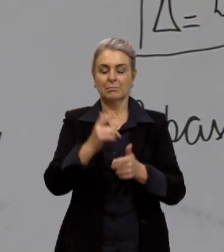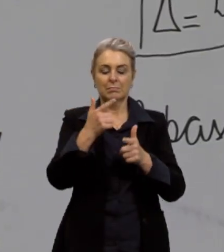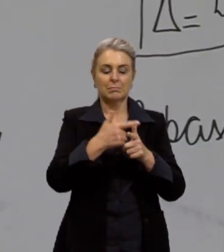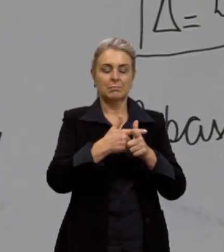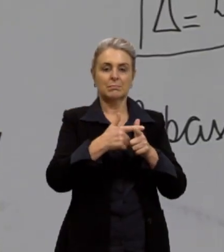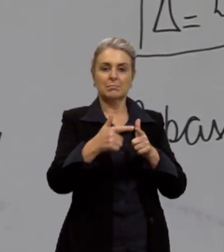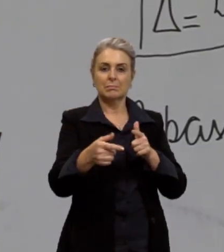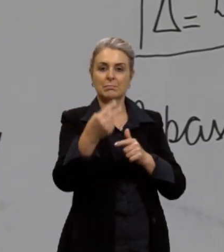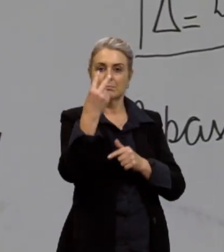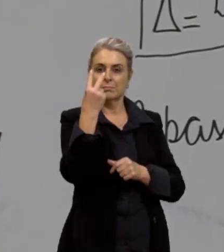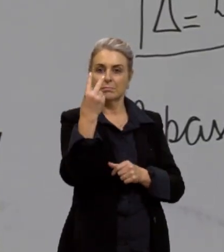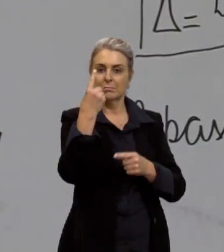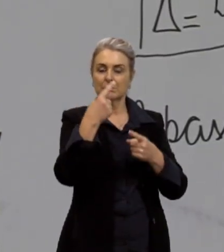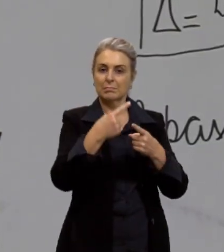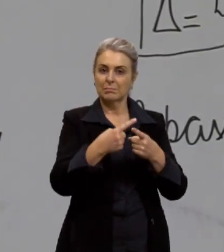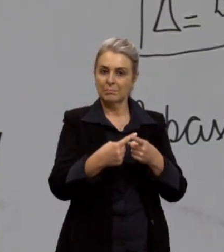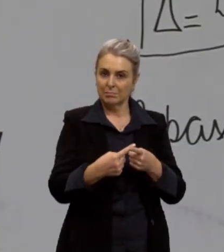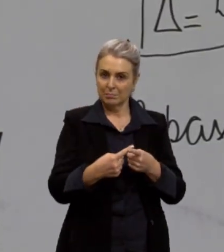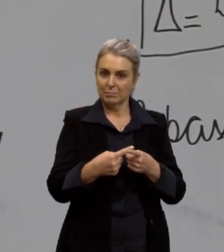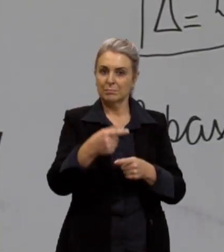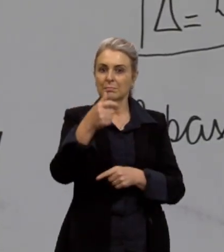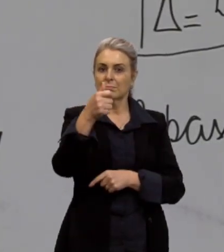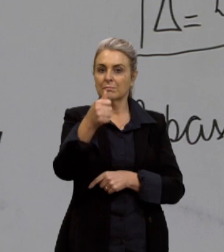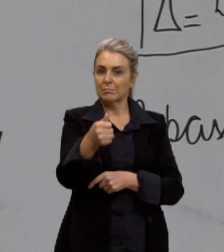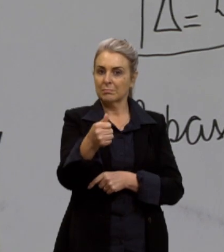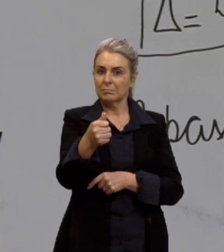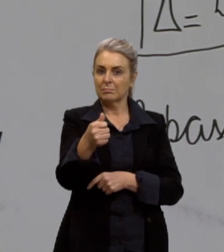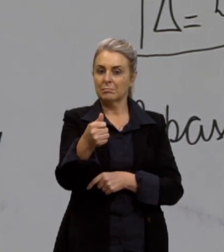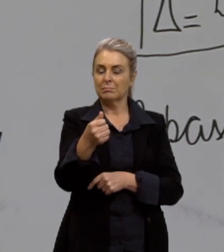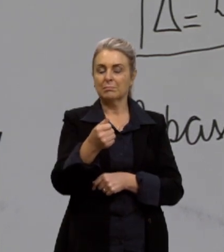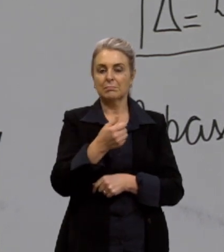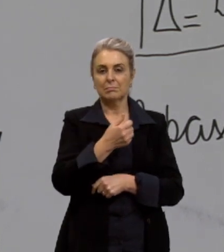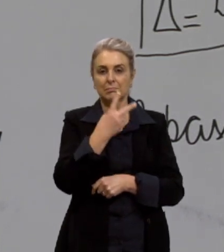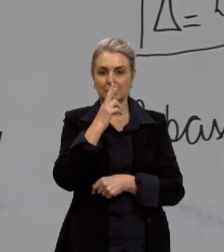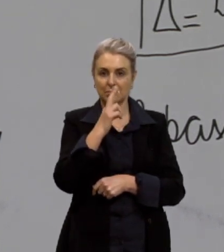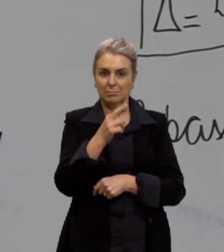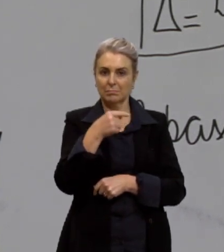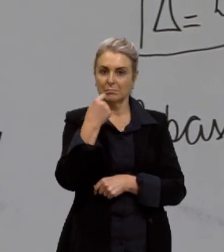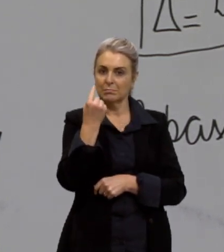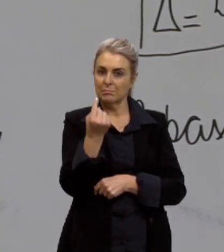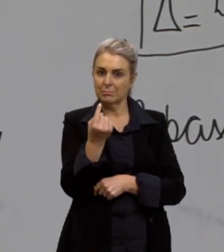Dividido por duas vezes o termo A, que é 1.